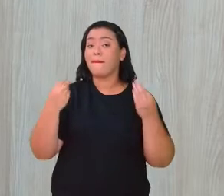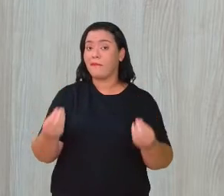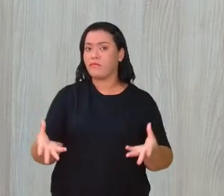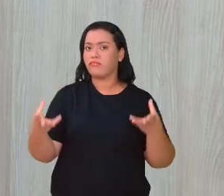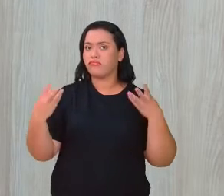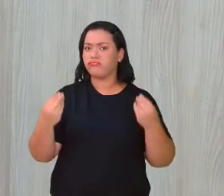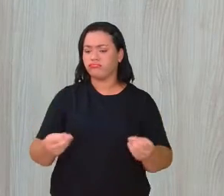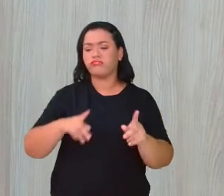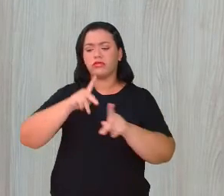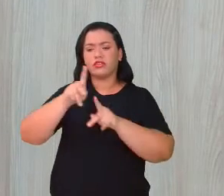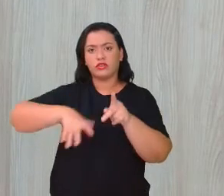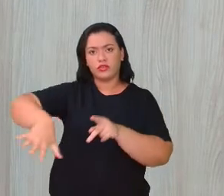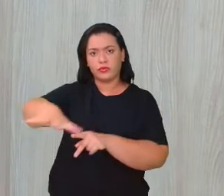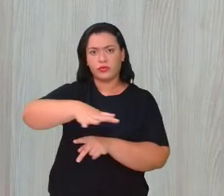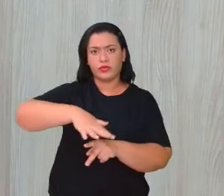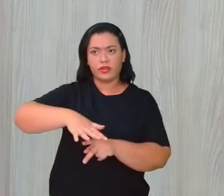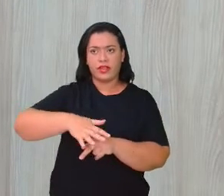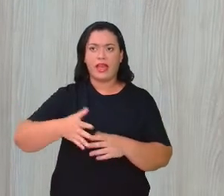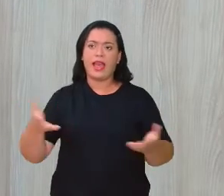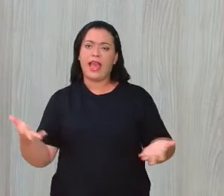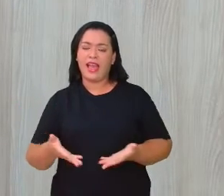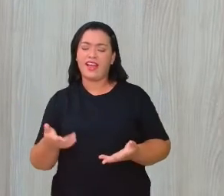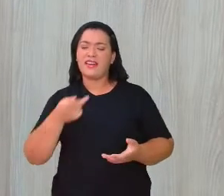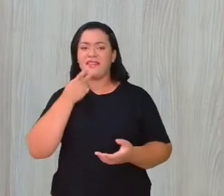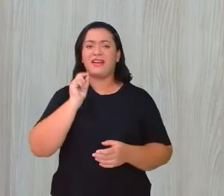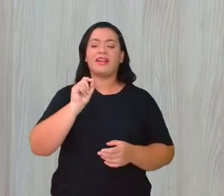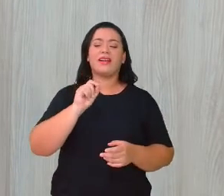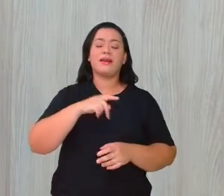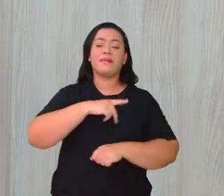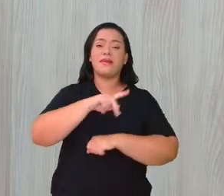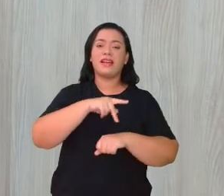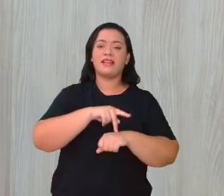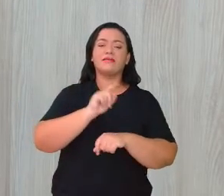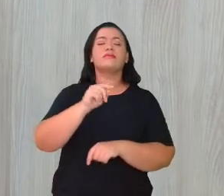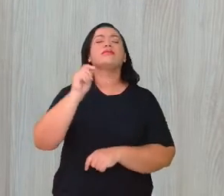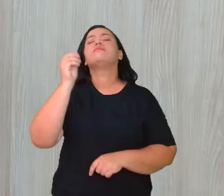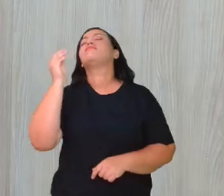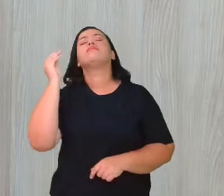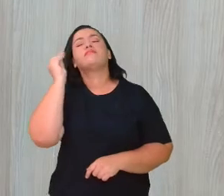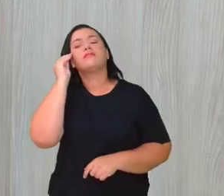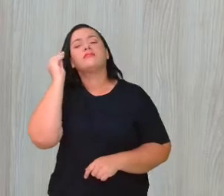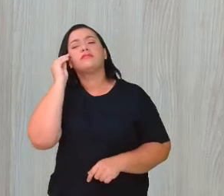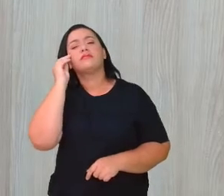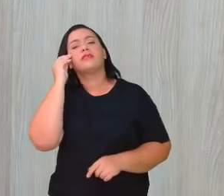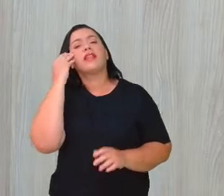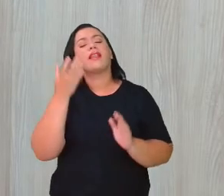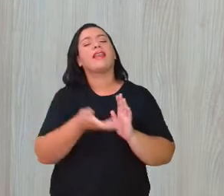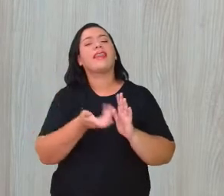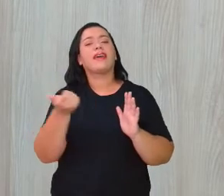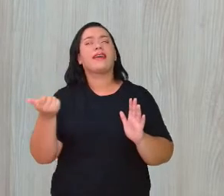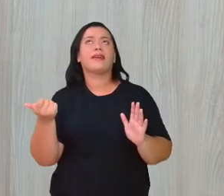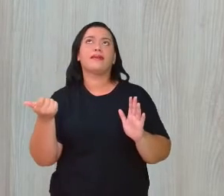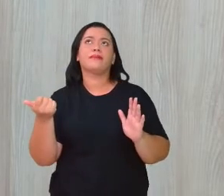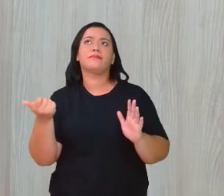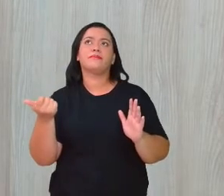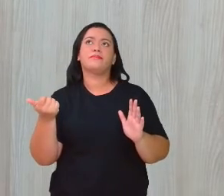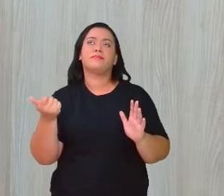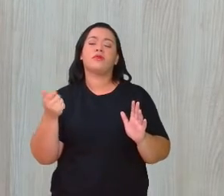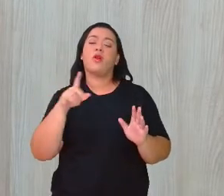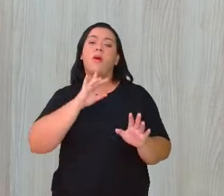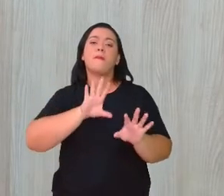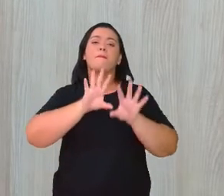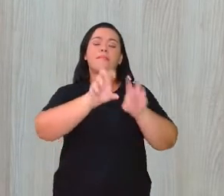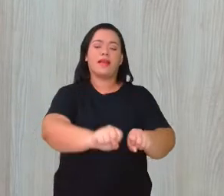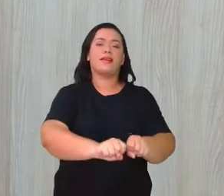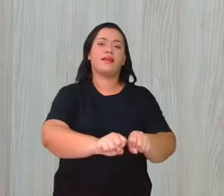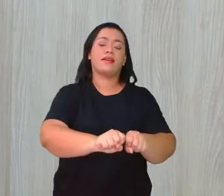muitos povoados, que hoje a gente chama de países, né? Tentavam tirar ou